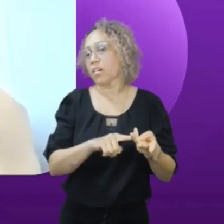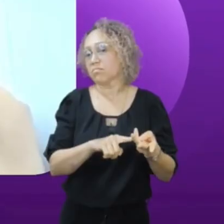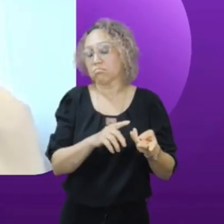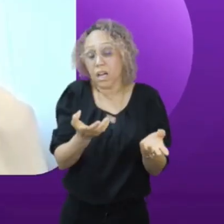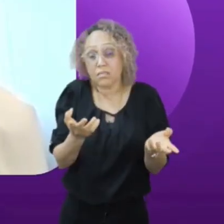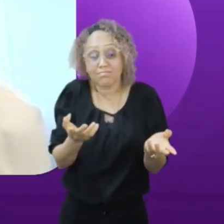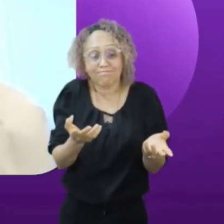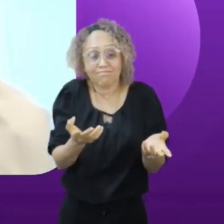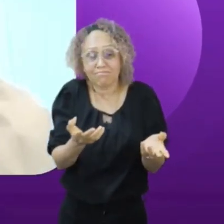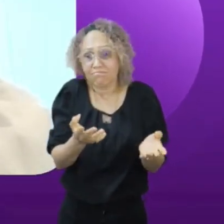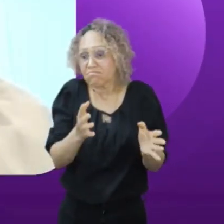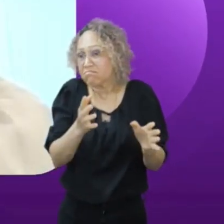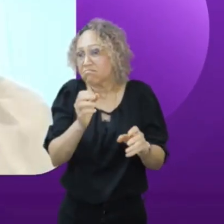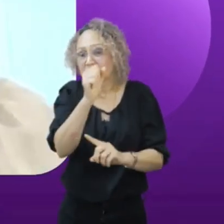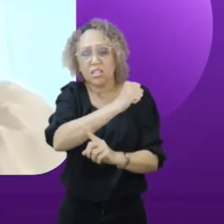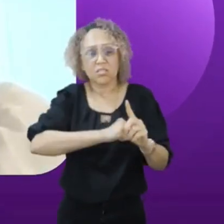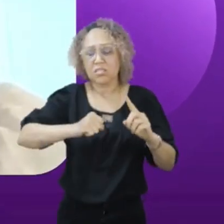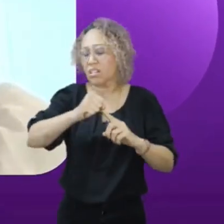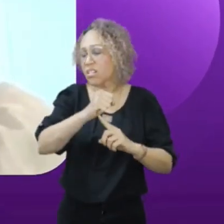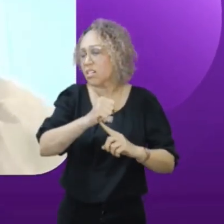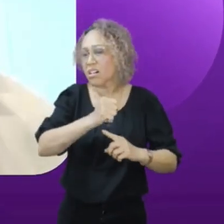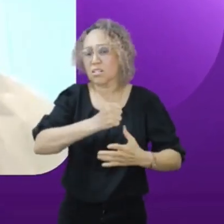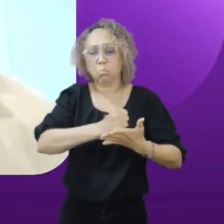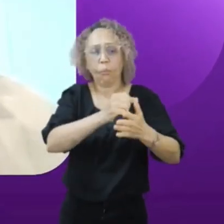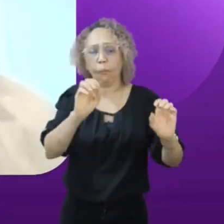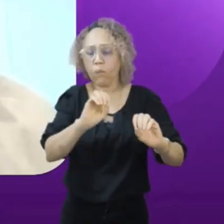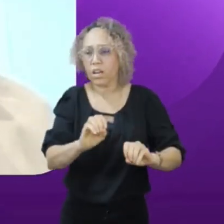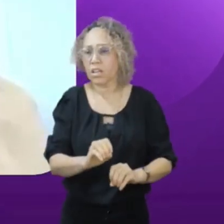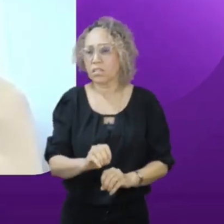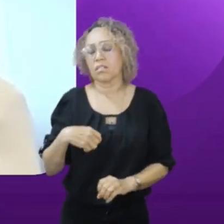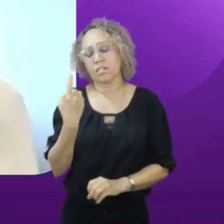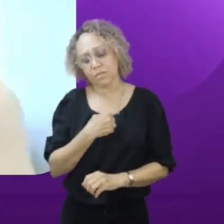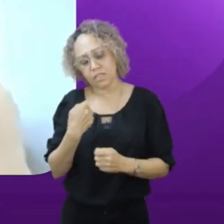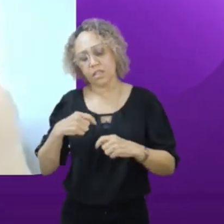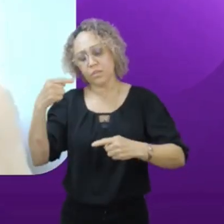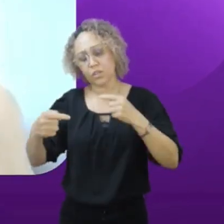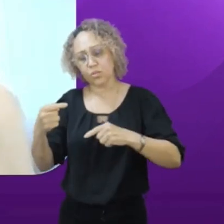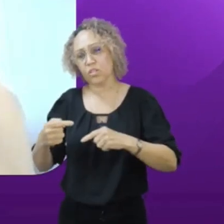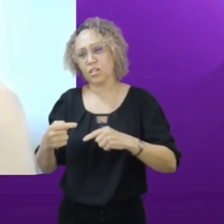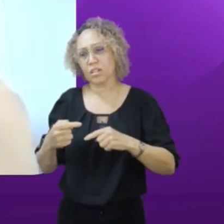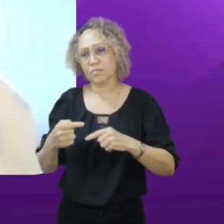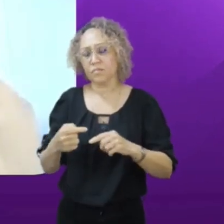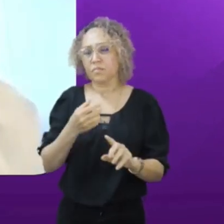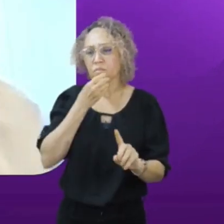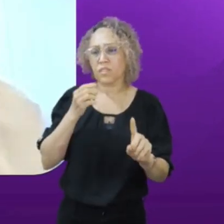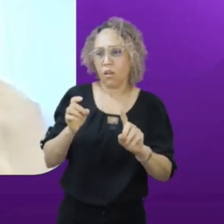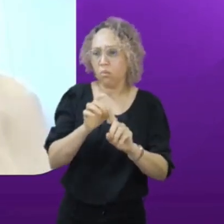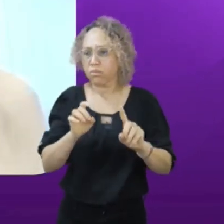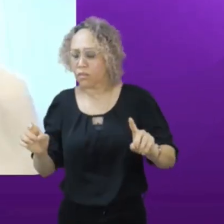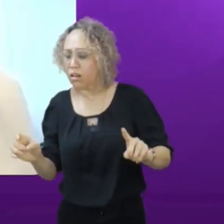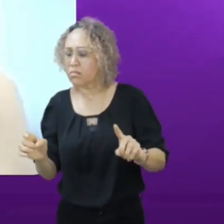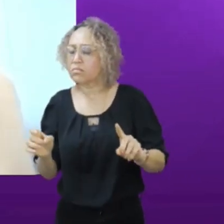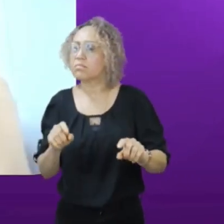gente também denunciar o sexismo que está institucionalizado nas teorias e nas práticas criminológicas que também são